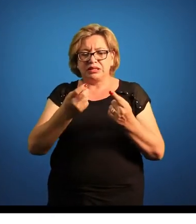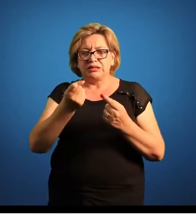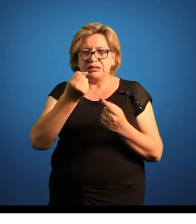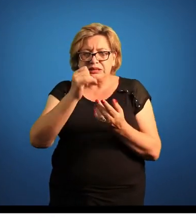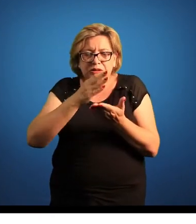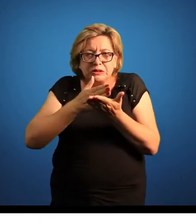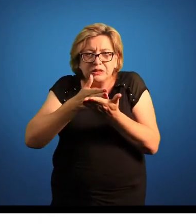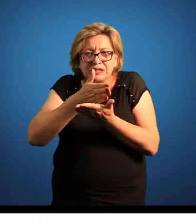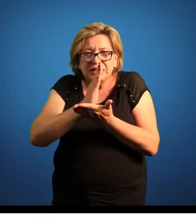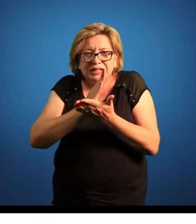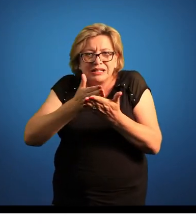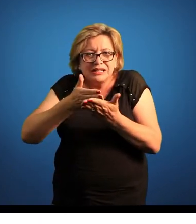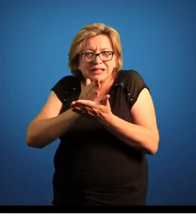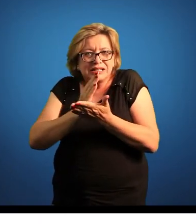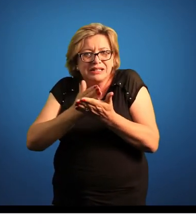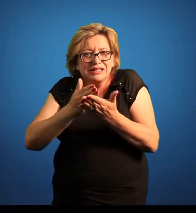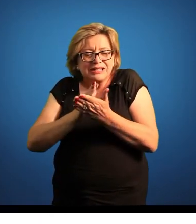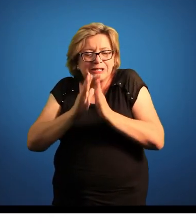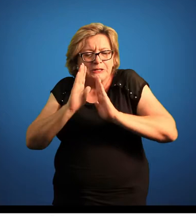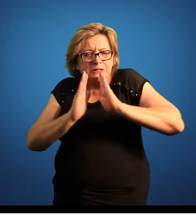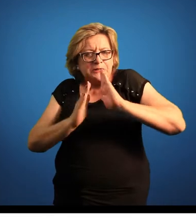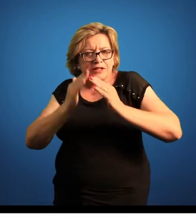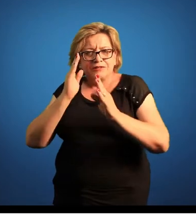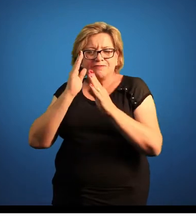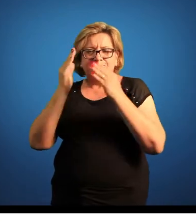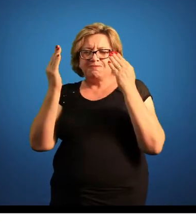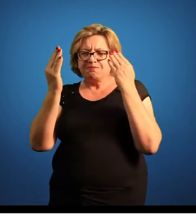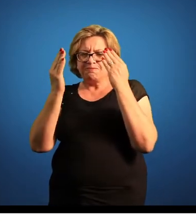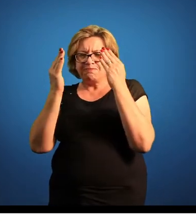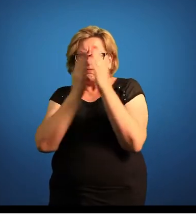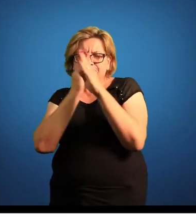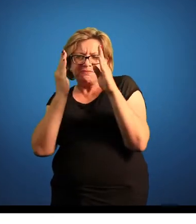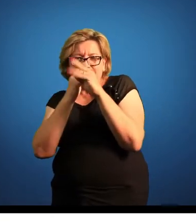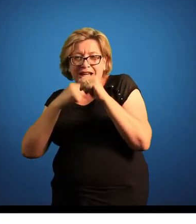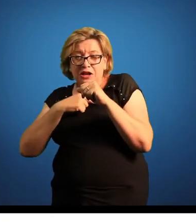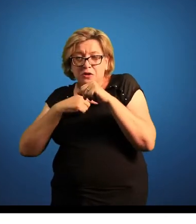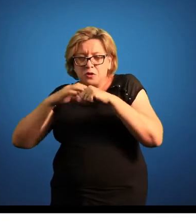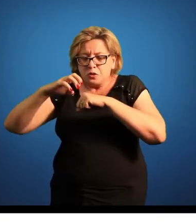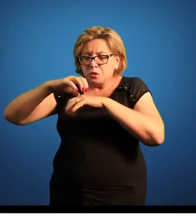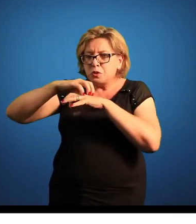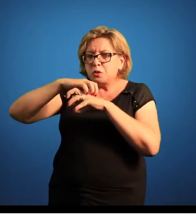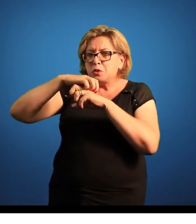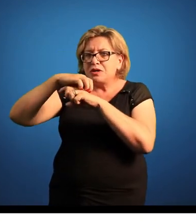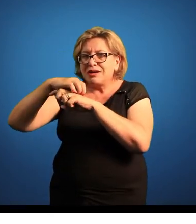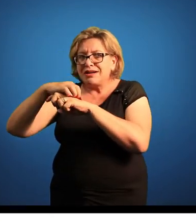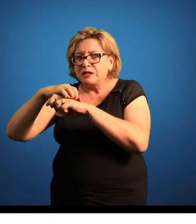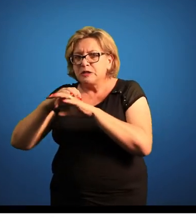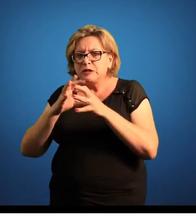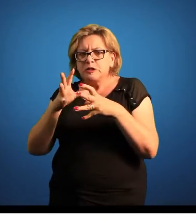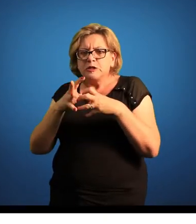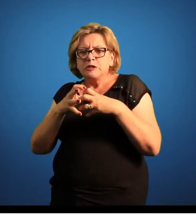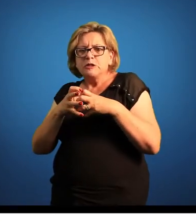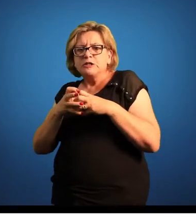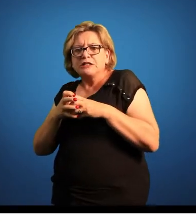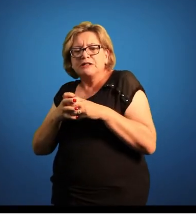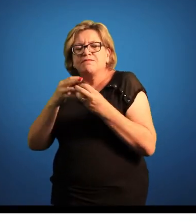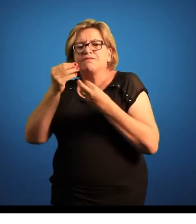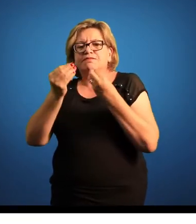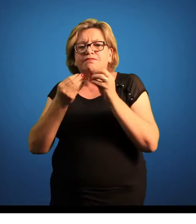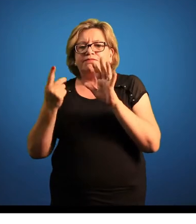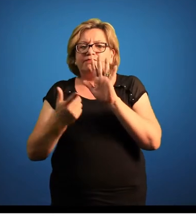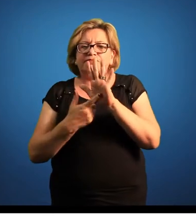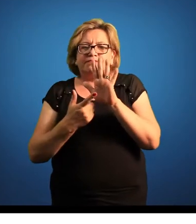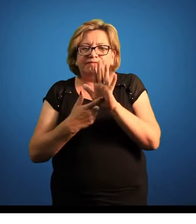perturbar aqui, né, se eu fingisse que fosse um caramujo, um caranguejo passando por aqui, esse animal tende a se recolher. Então eu vou dar